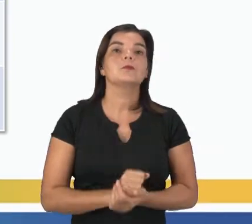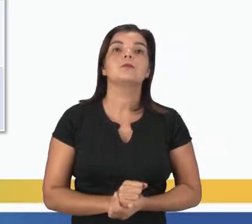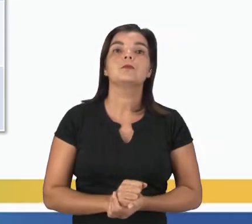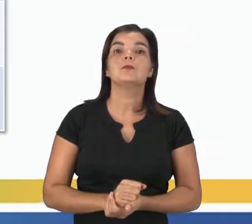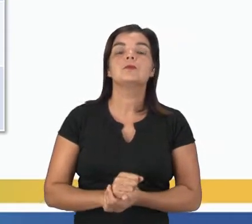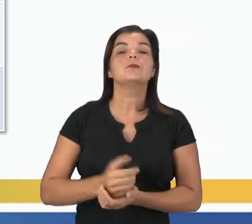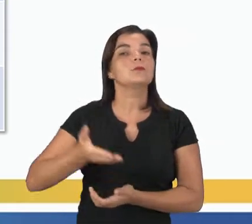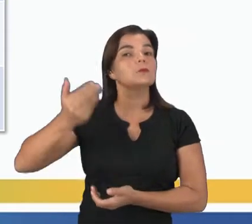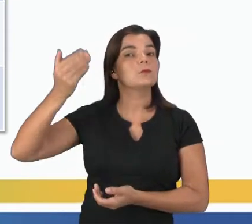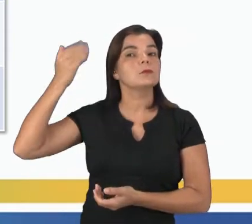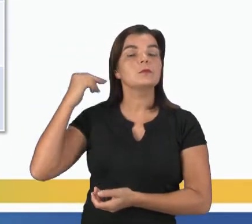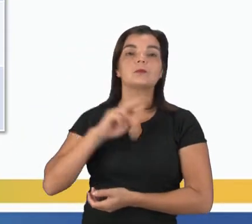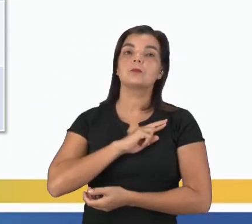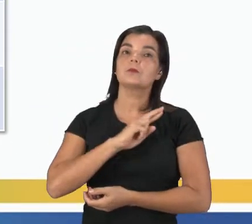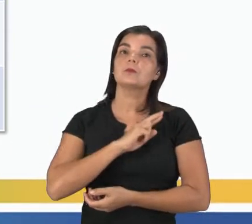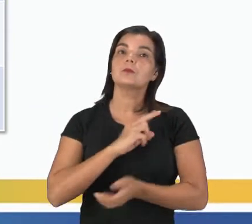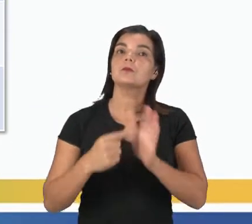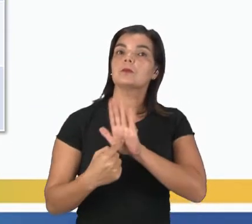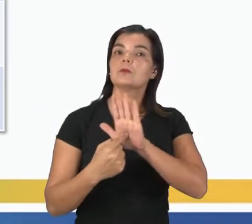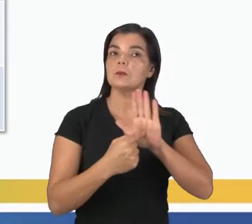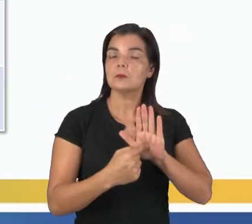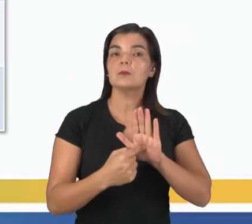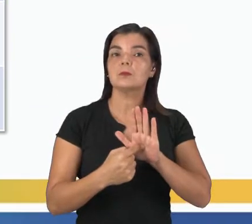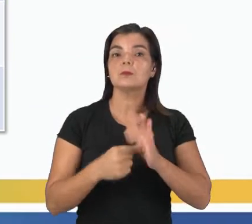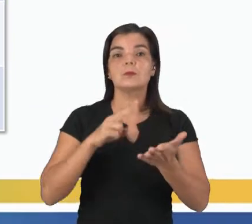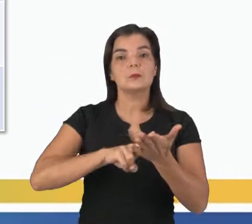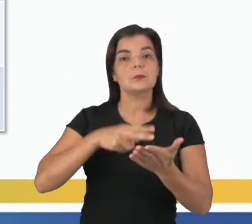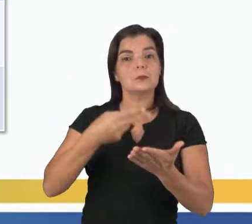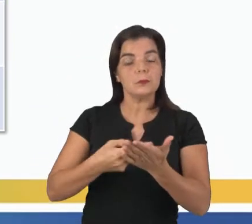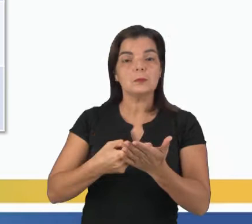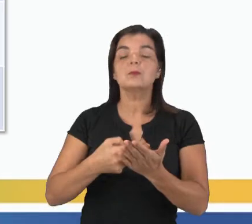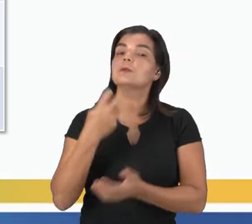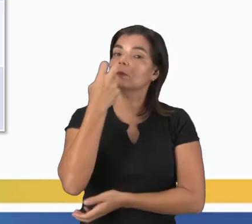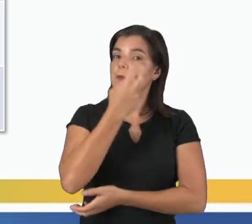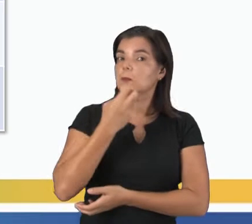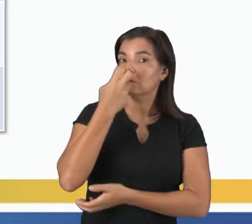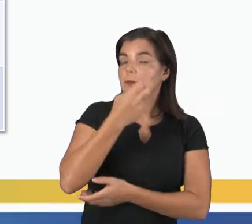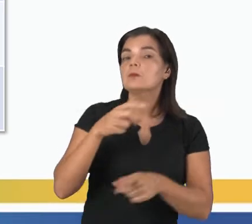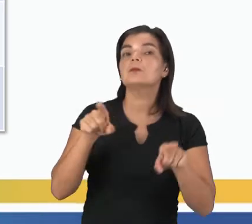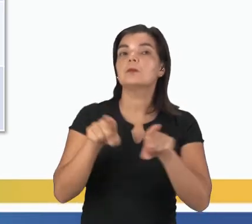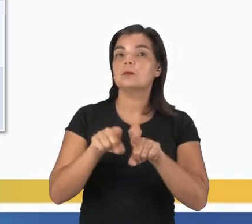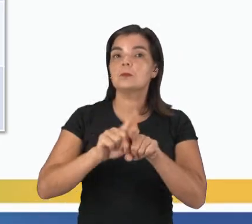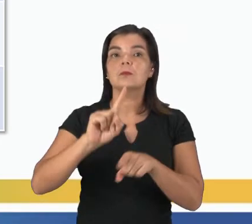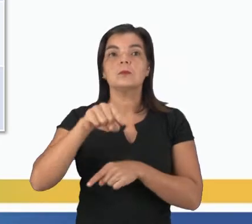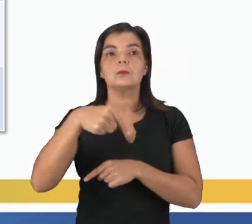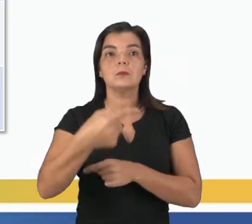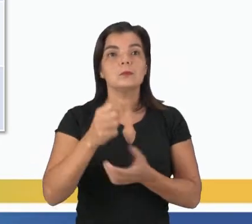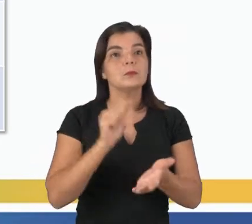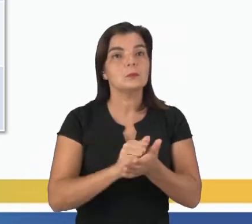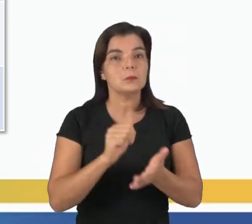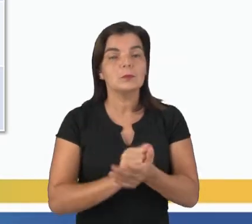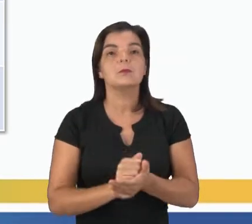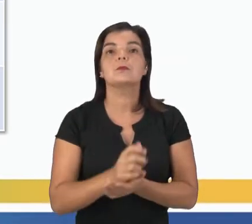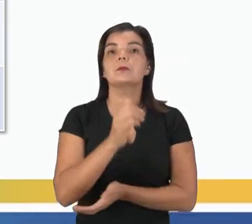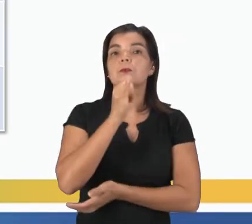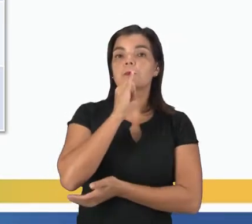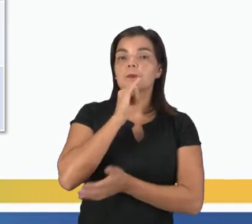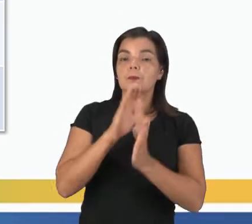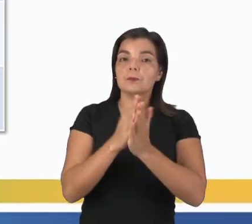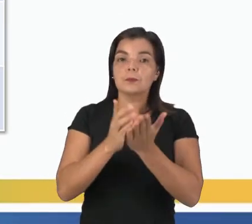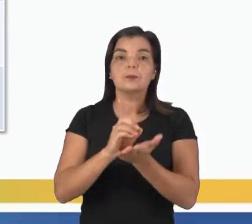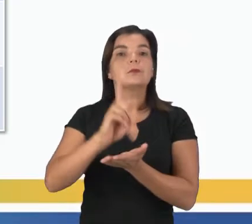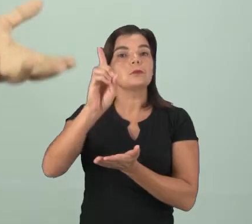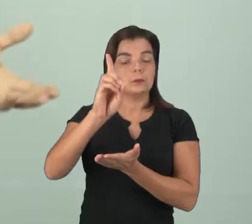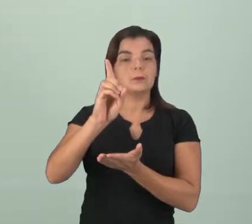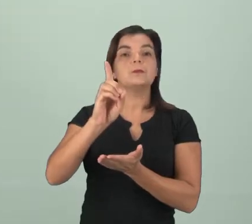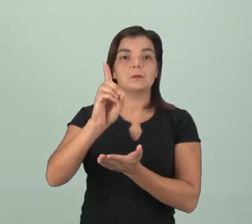antigas religiões, a presença de tradições orais que posteriormente foram escritas. Por exemplo, a Bíblia é um